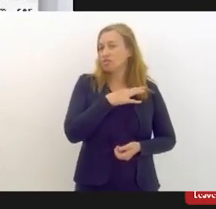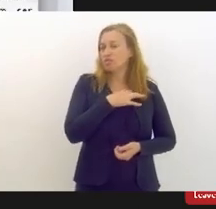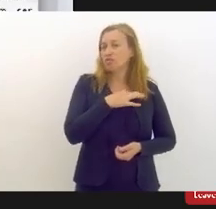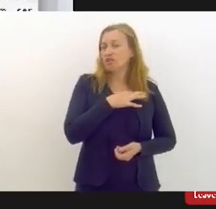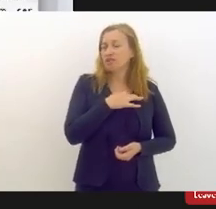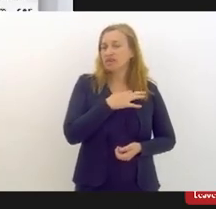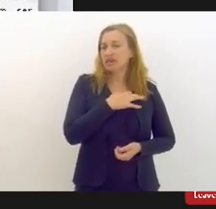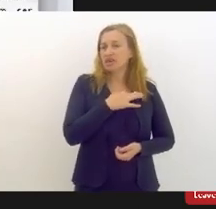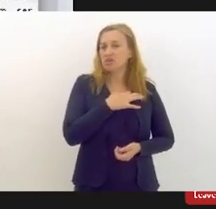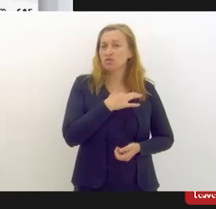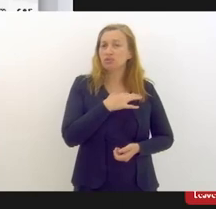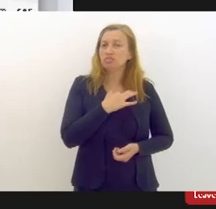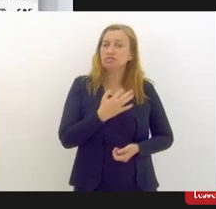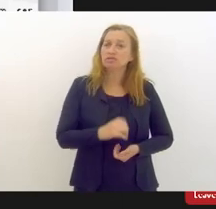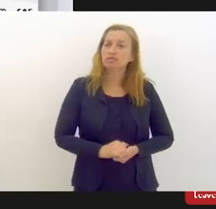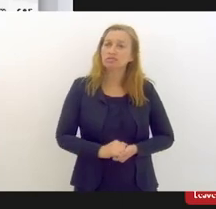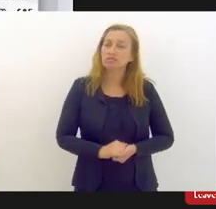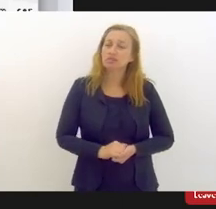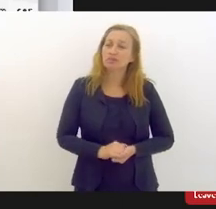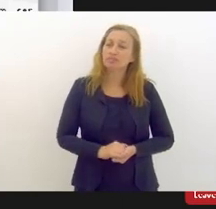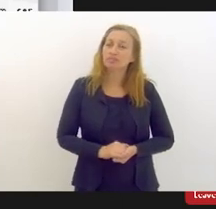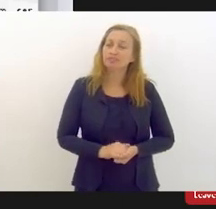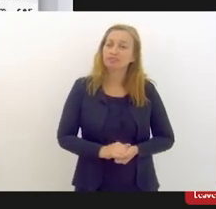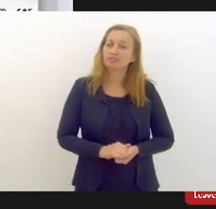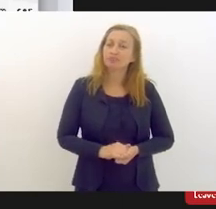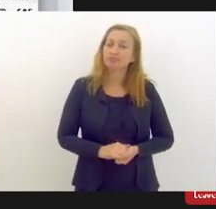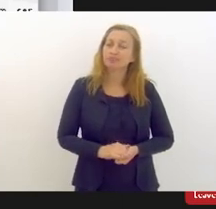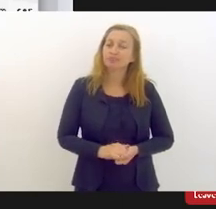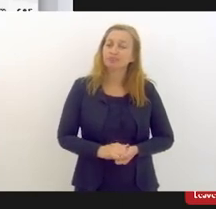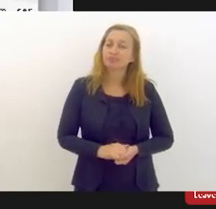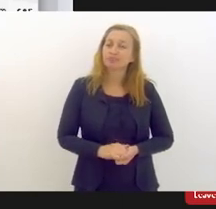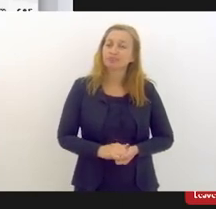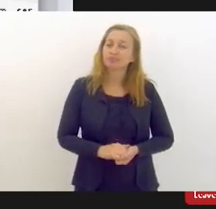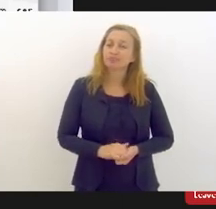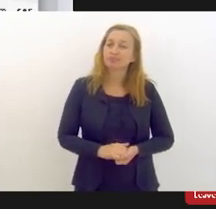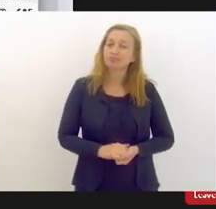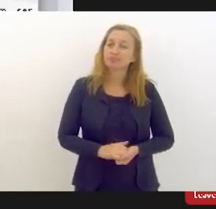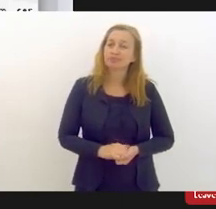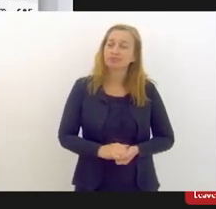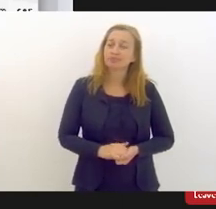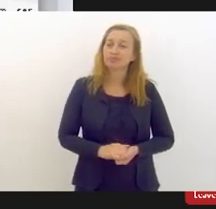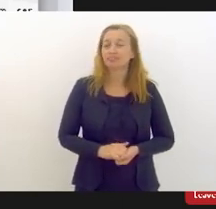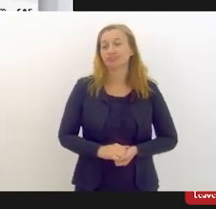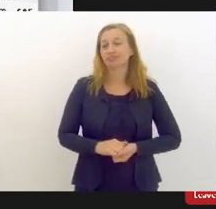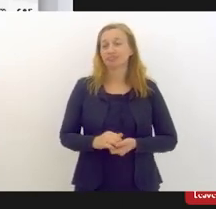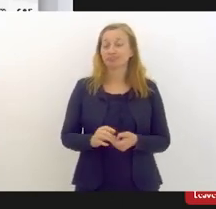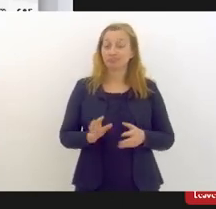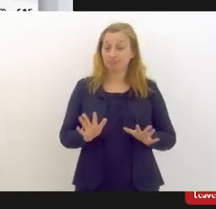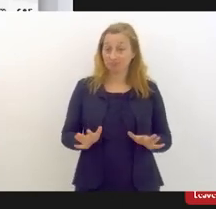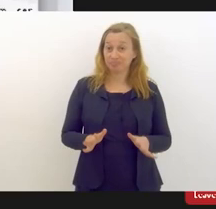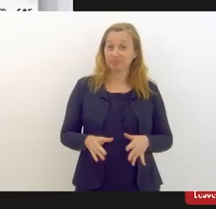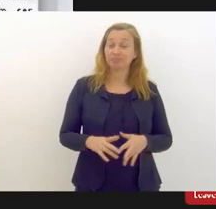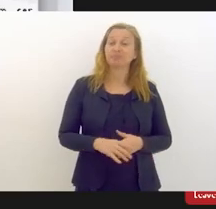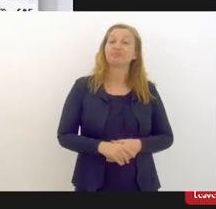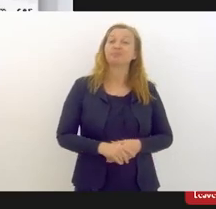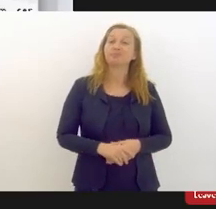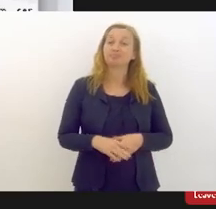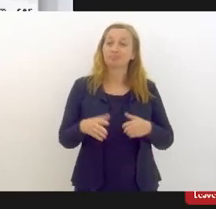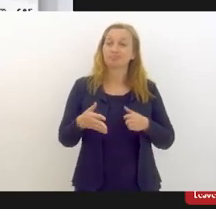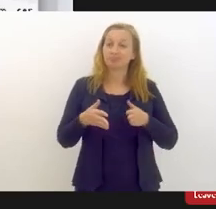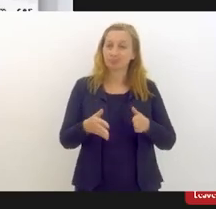Esse slide ele demonstra nosso ponto de corte de atuação. Nós temos aí uma atuação em